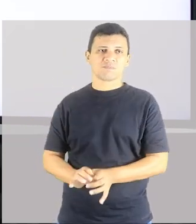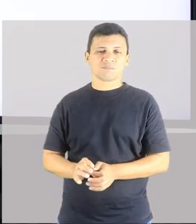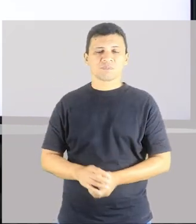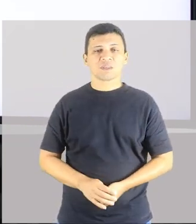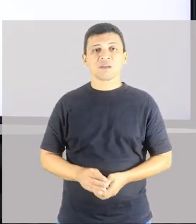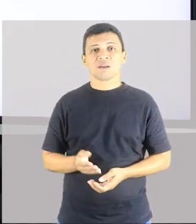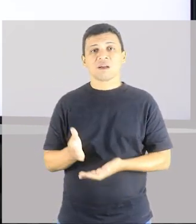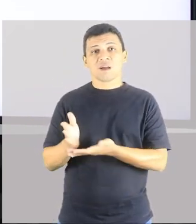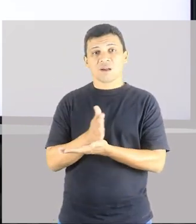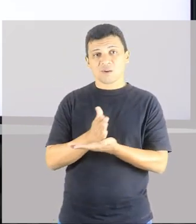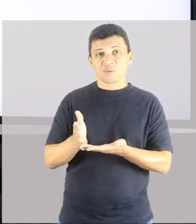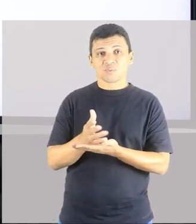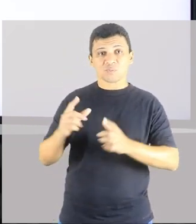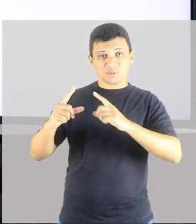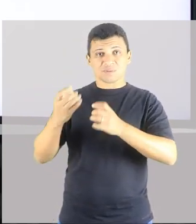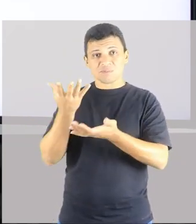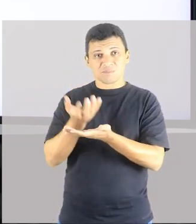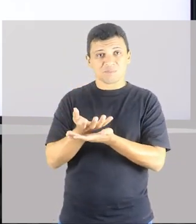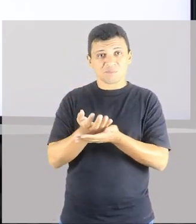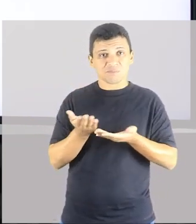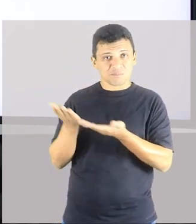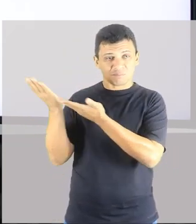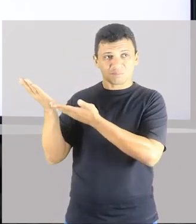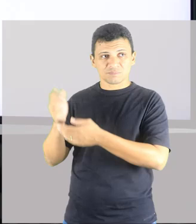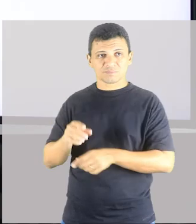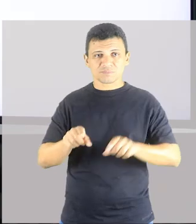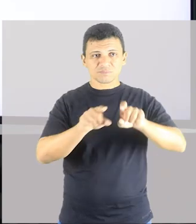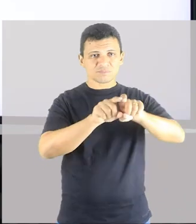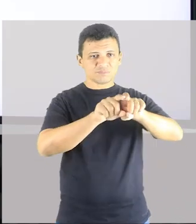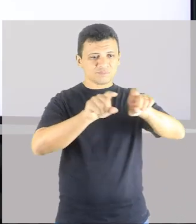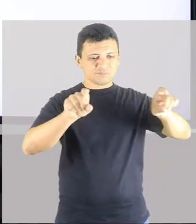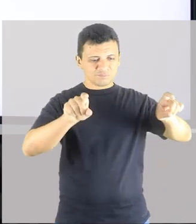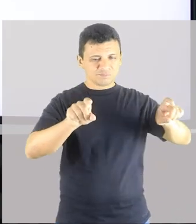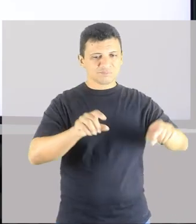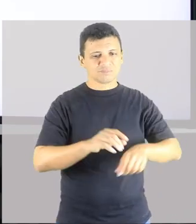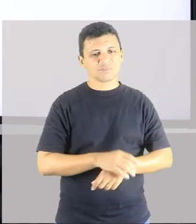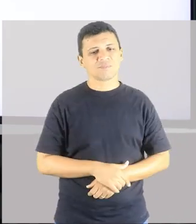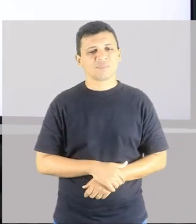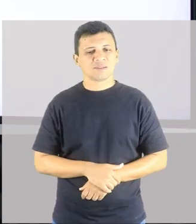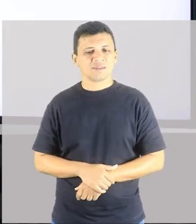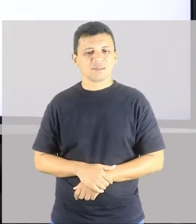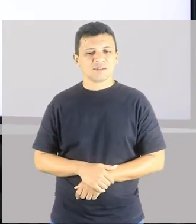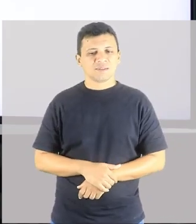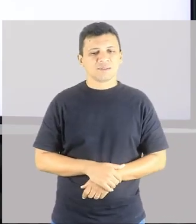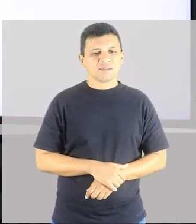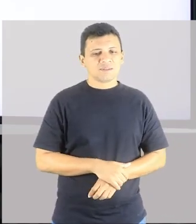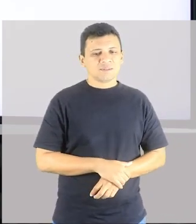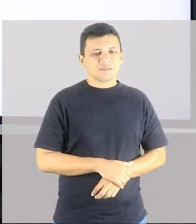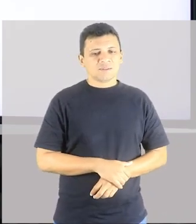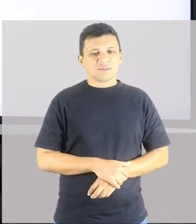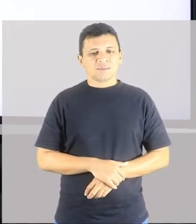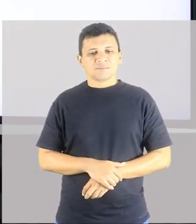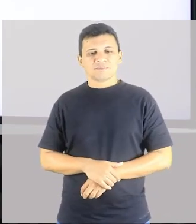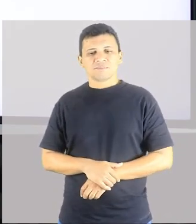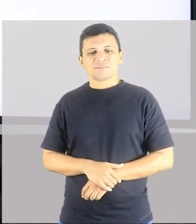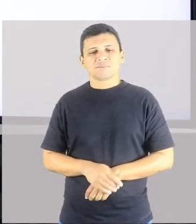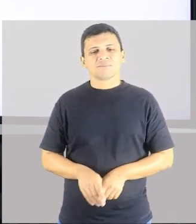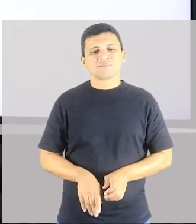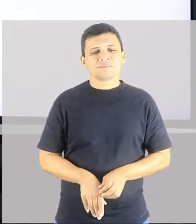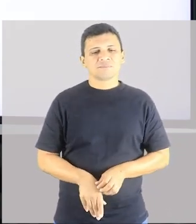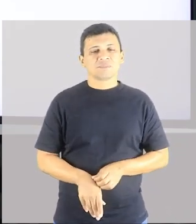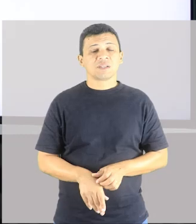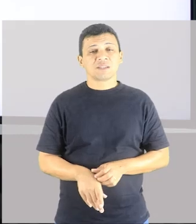aqui algumas imagens para vocês. Por exemplo, na frase, there are many Easter eggs in that trailer.